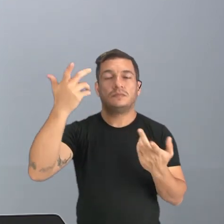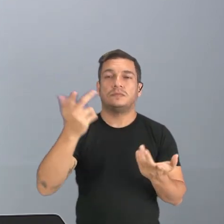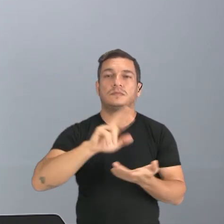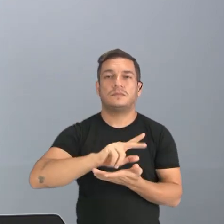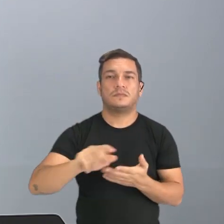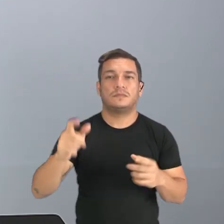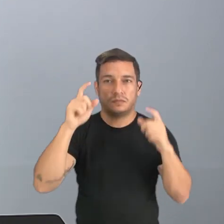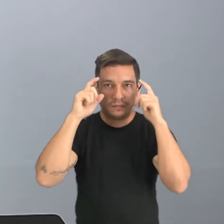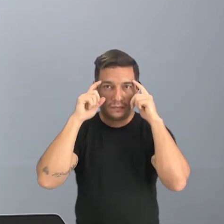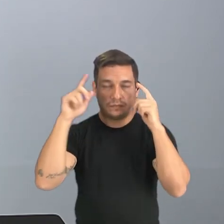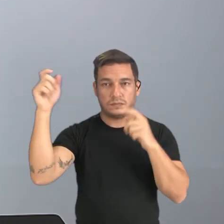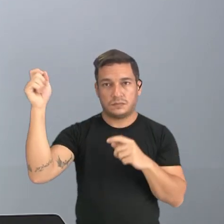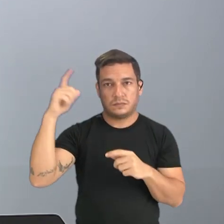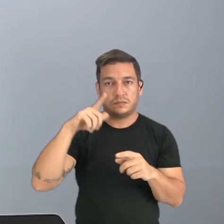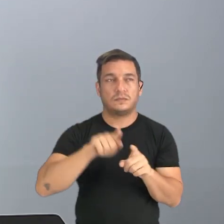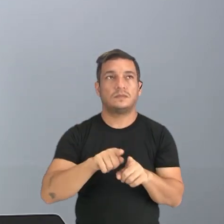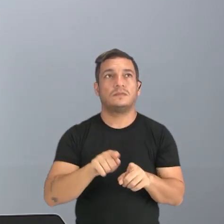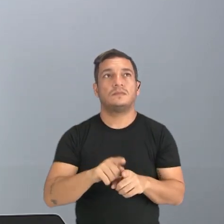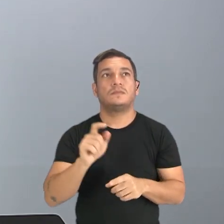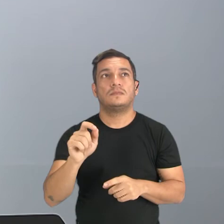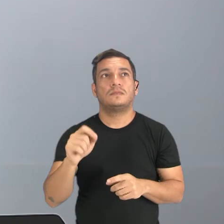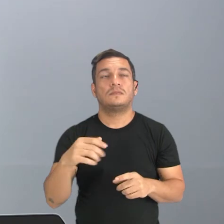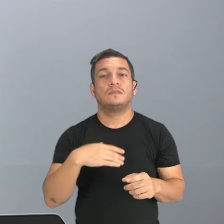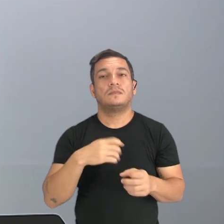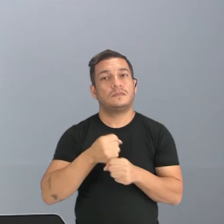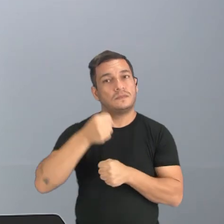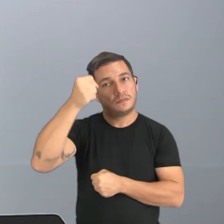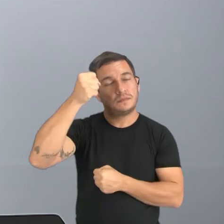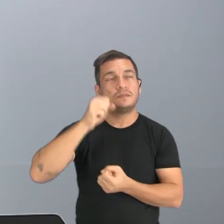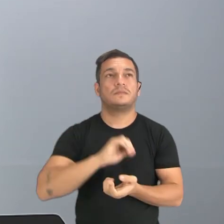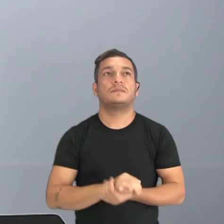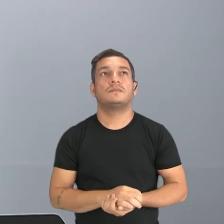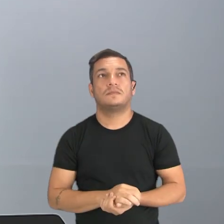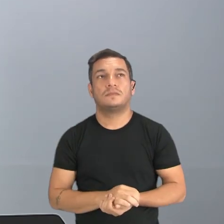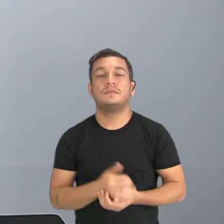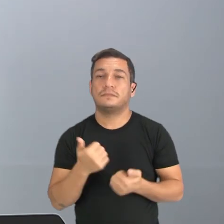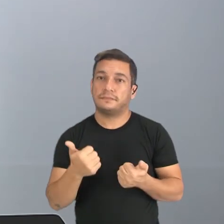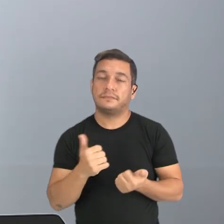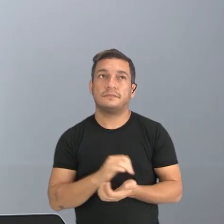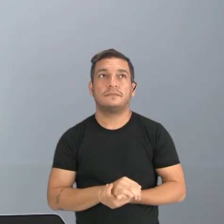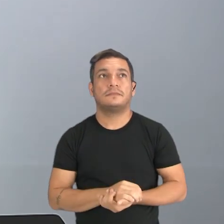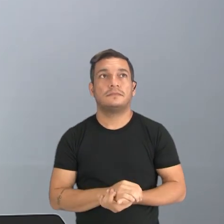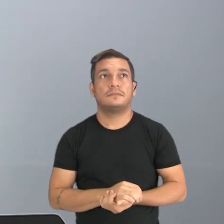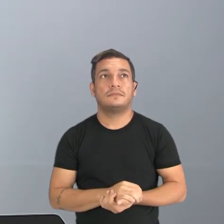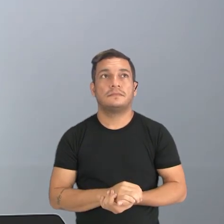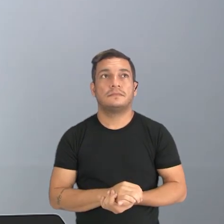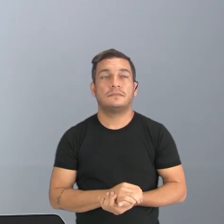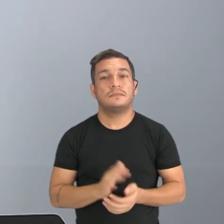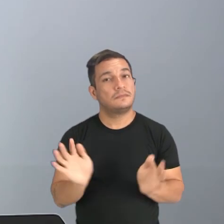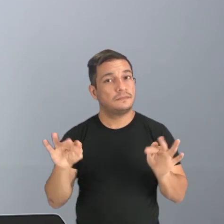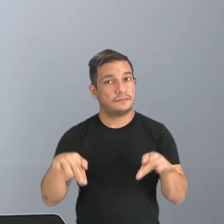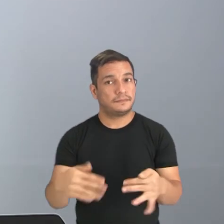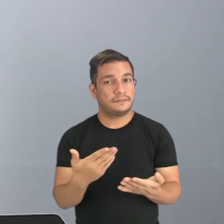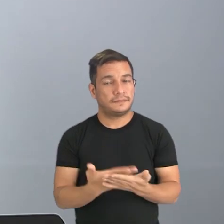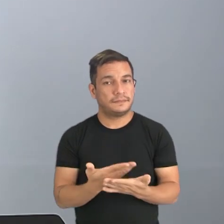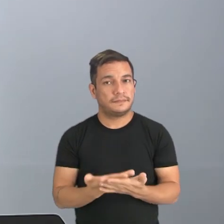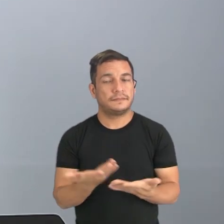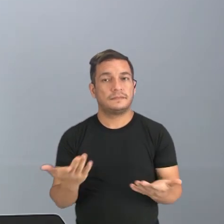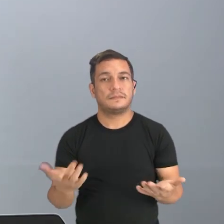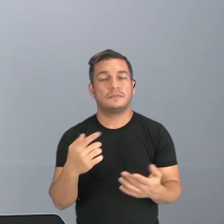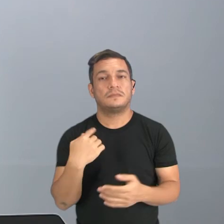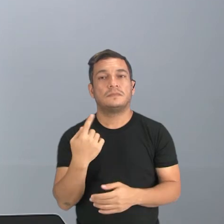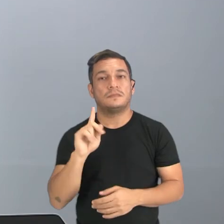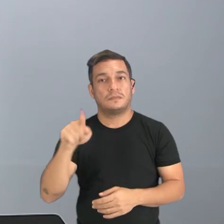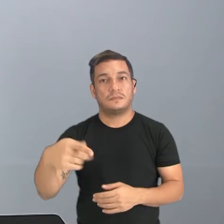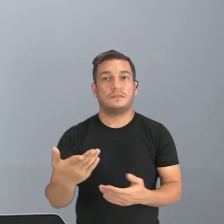óculos de sol e até sombrinha. É isso aí. Então, a gente fica por hoje por aqui e na